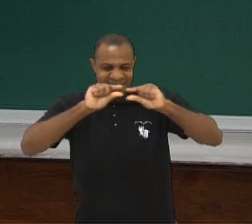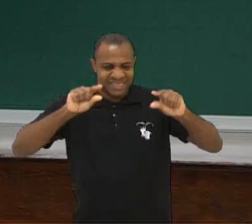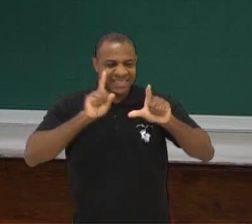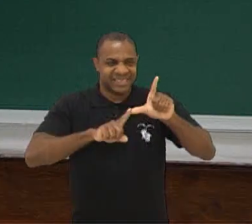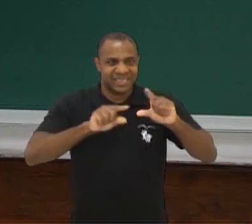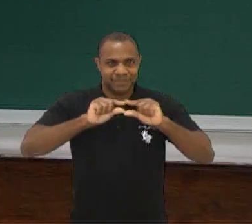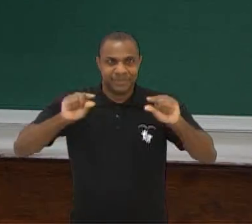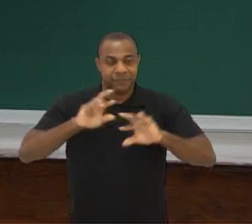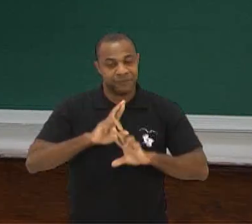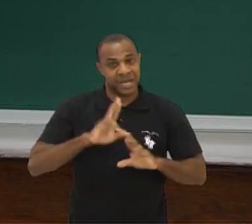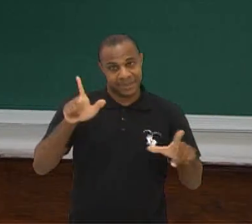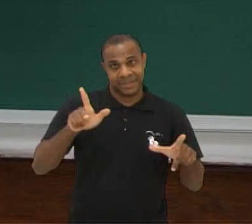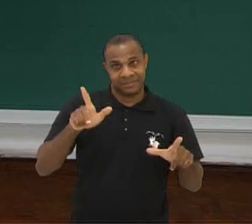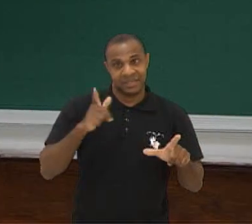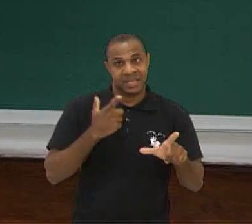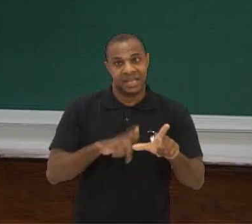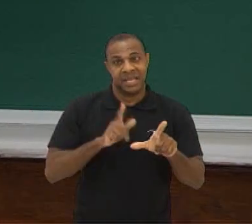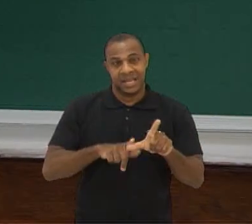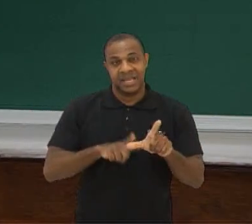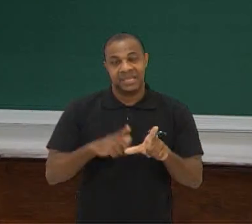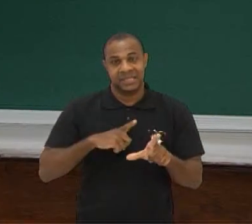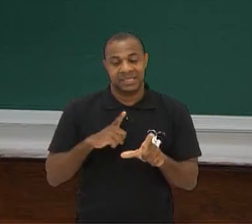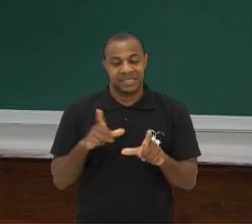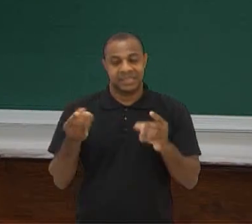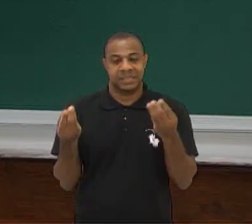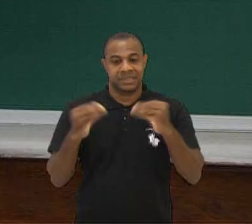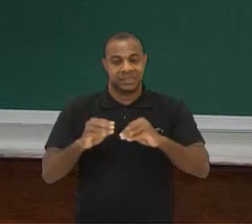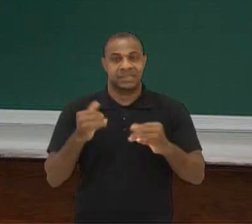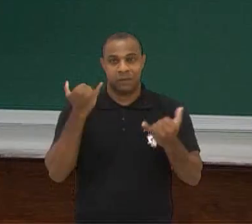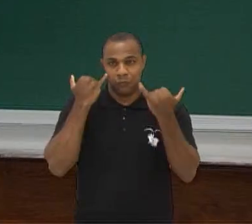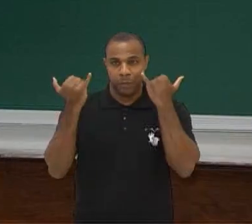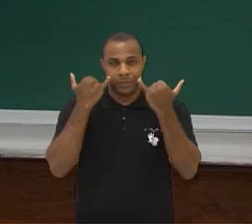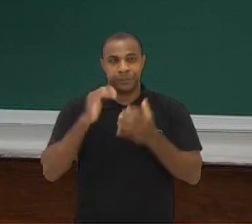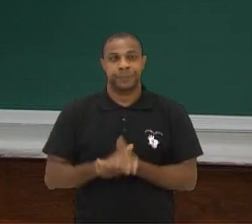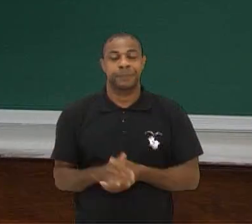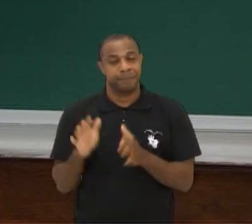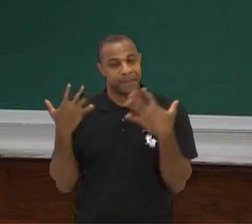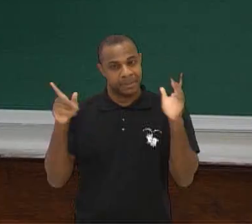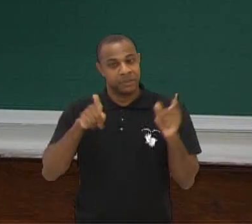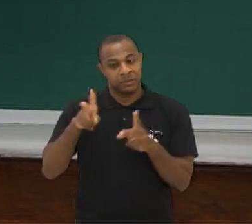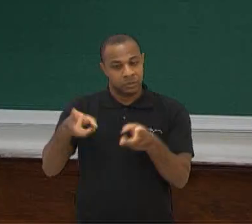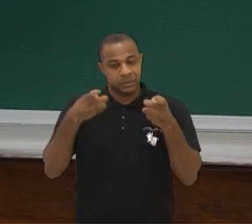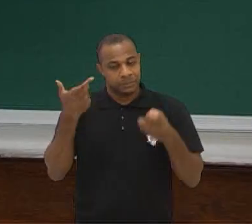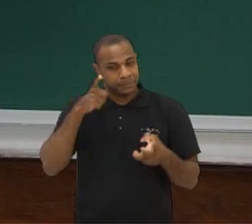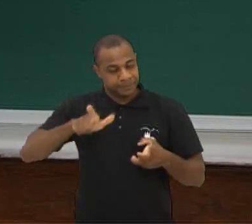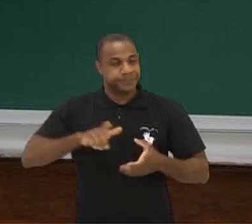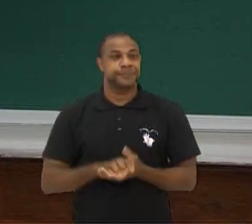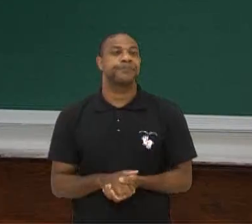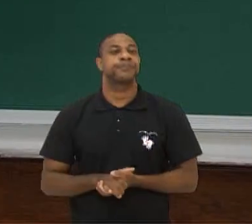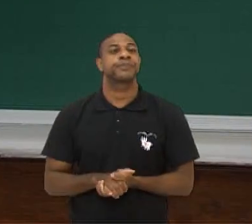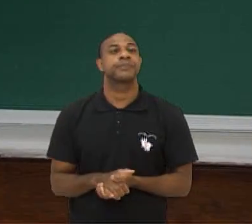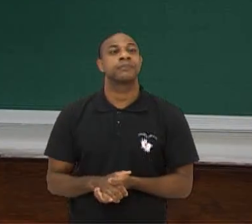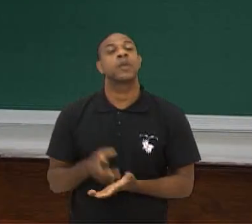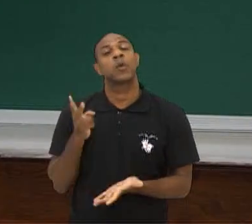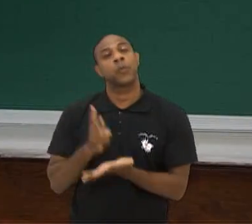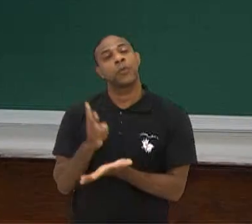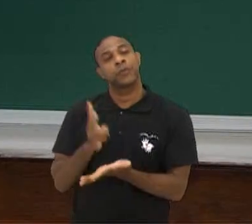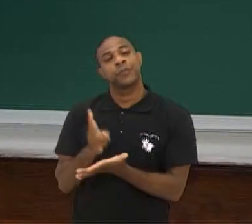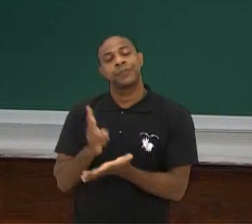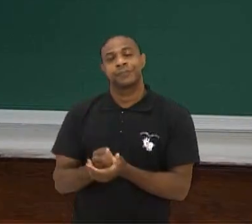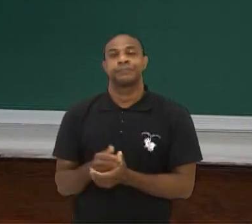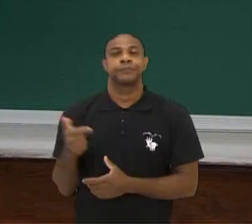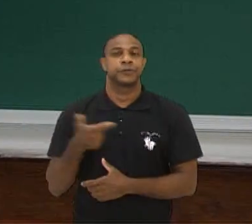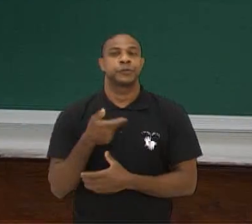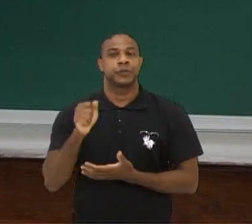presentes na notícia, ok? Então, parabéns para quem conseguiu captar isso aí, né? Continuando aqui agora, vamos para a nossa